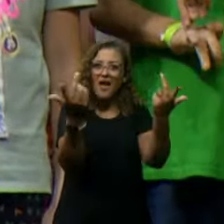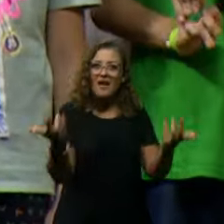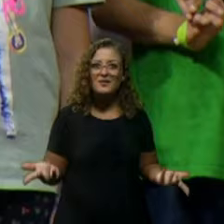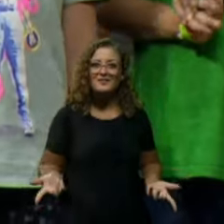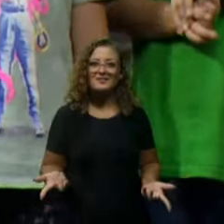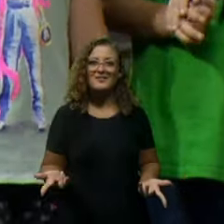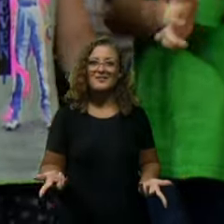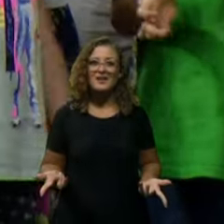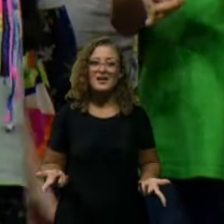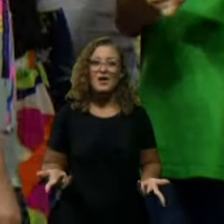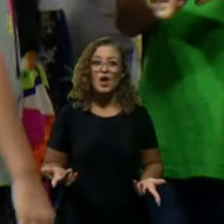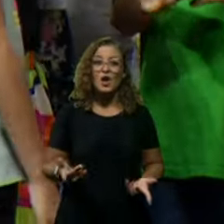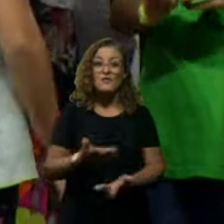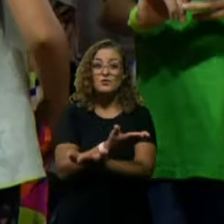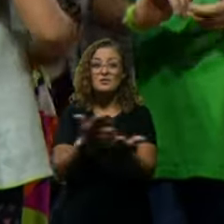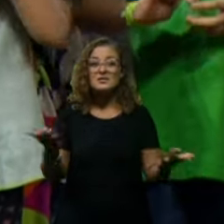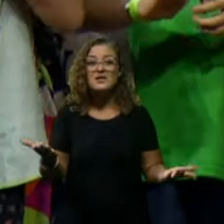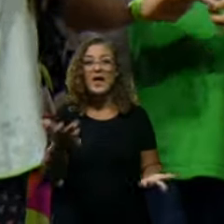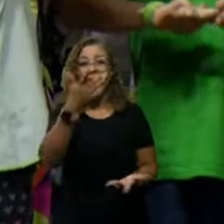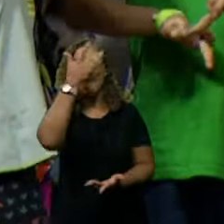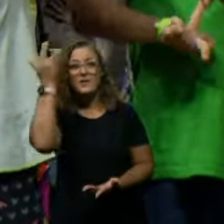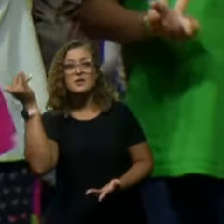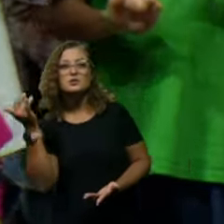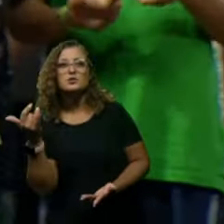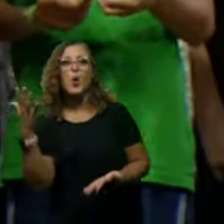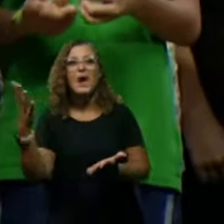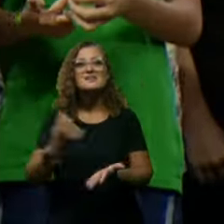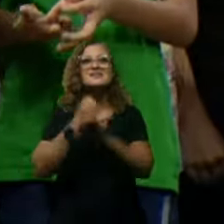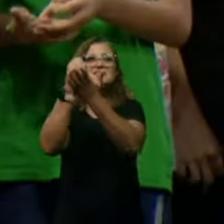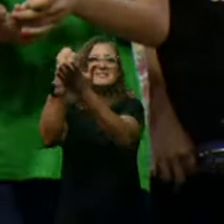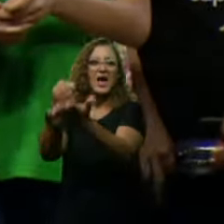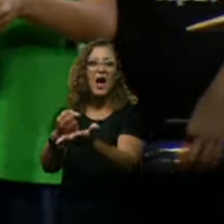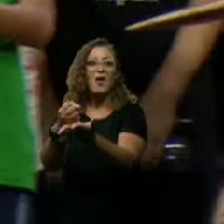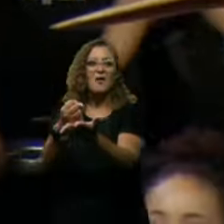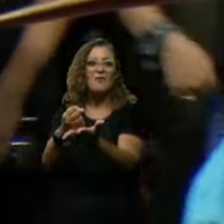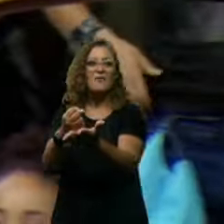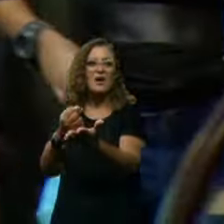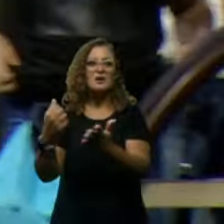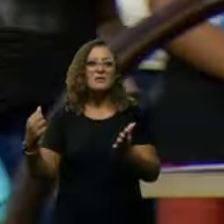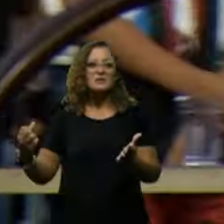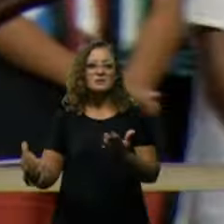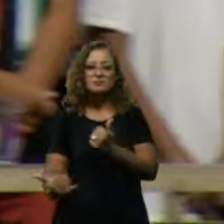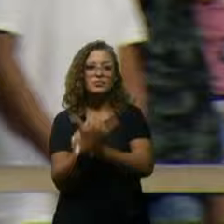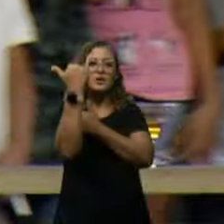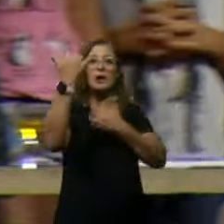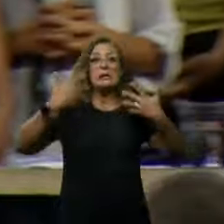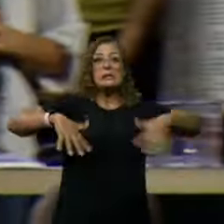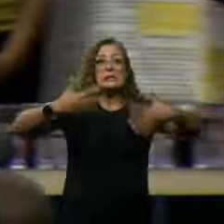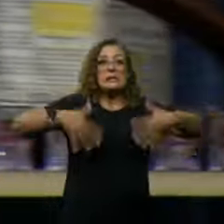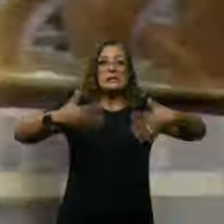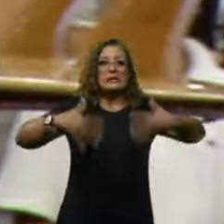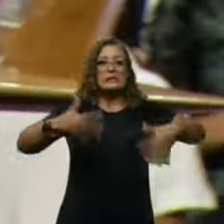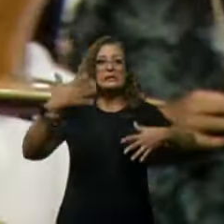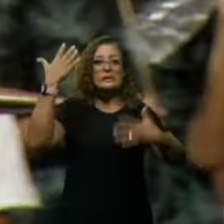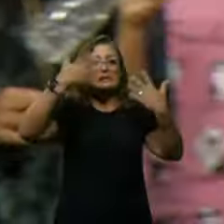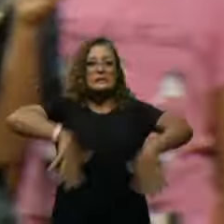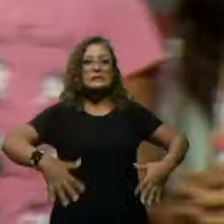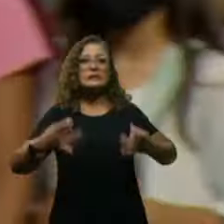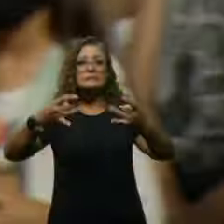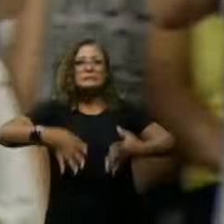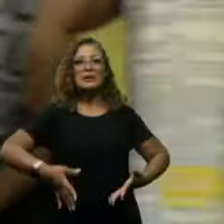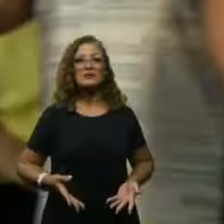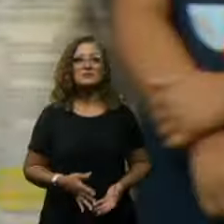salvo que sabe que se morrer vai para a Glória mas se preparar de frente com a morte pede arrego cadê Pedro na nossa